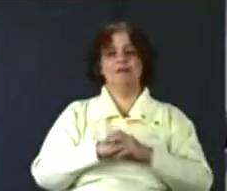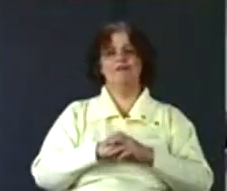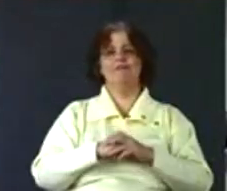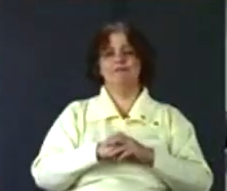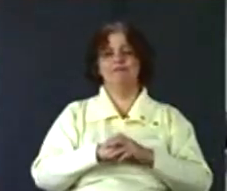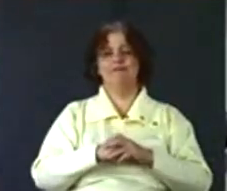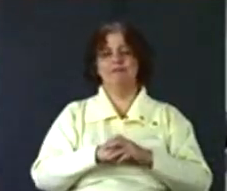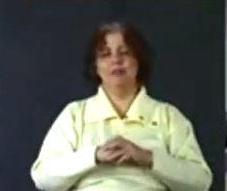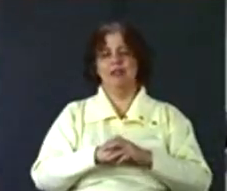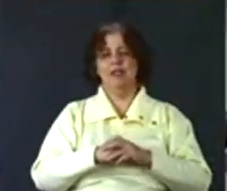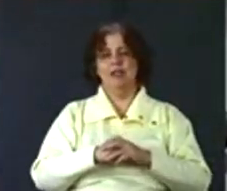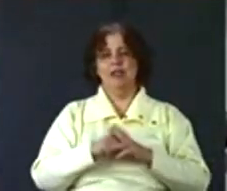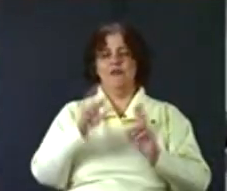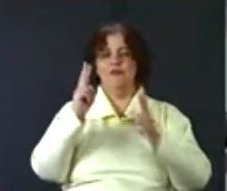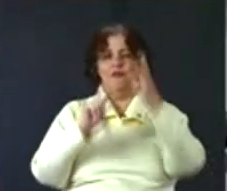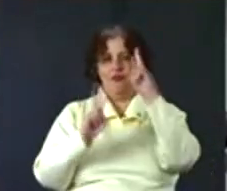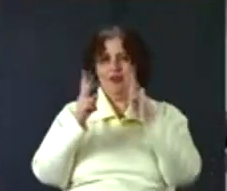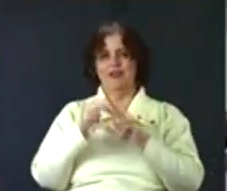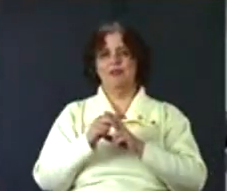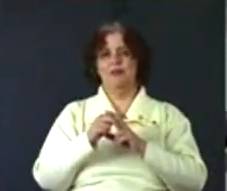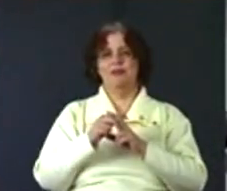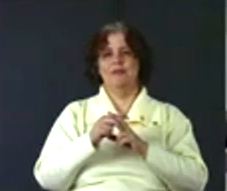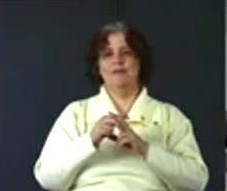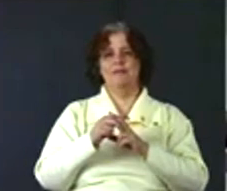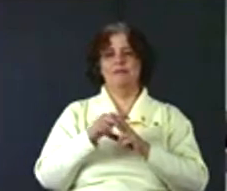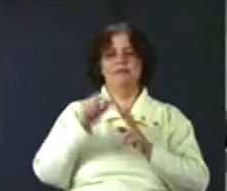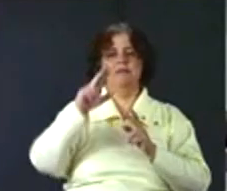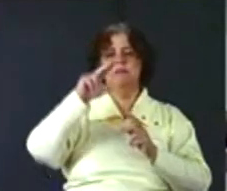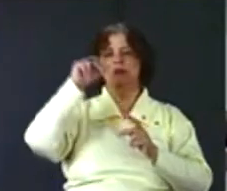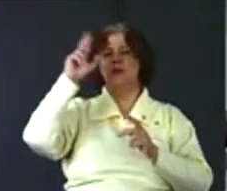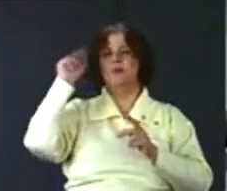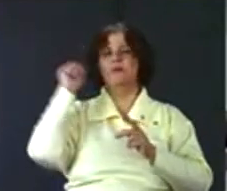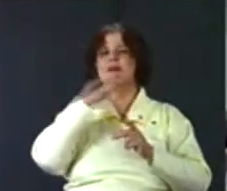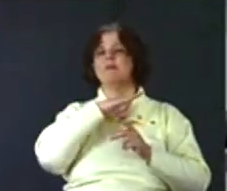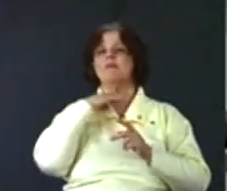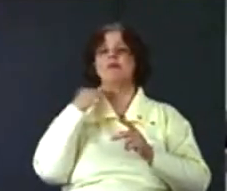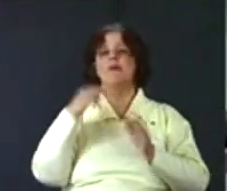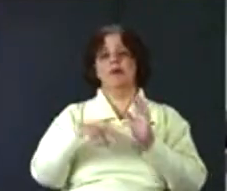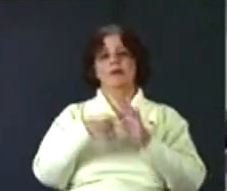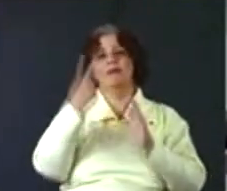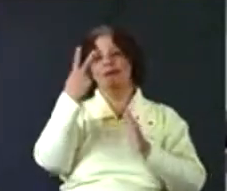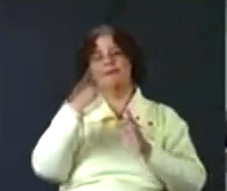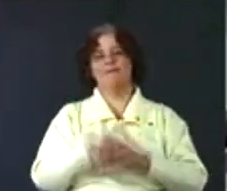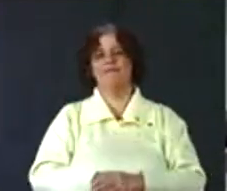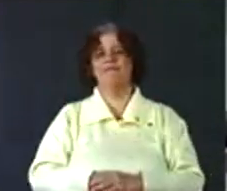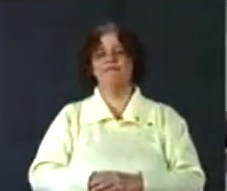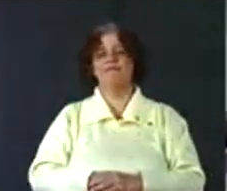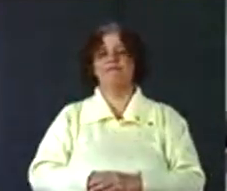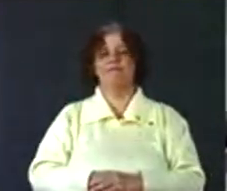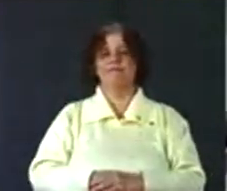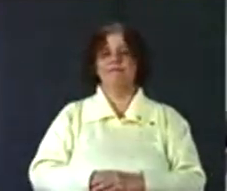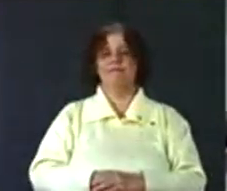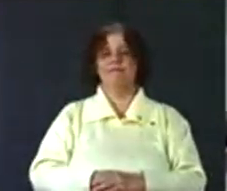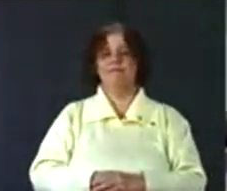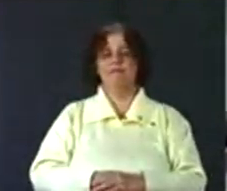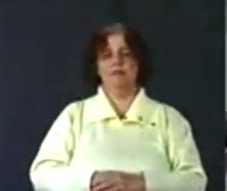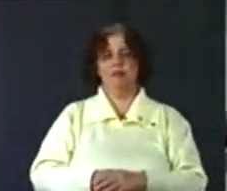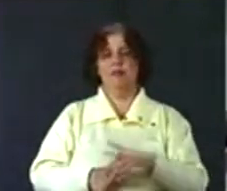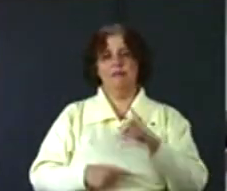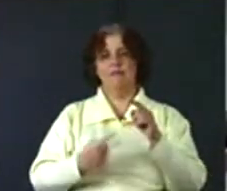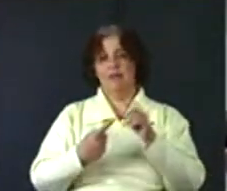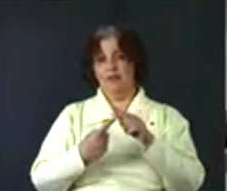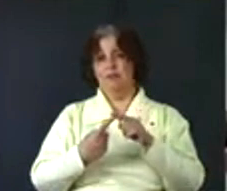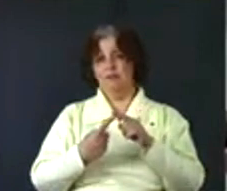nenhum modo sofrerá dano da segunda morte. Nós não estamos isentos de passar pela primeira